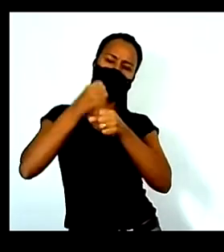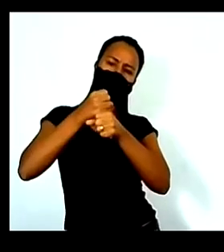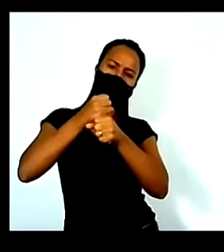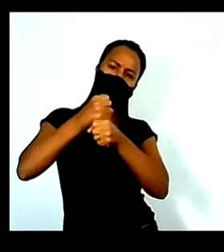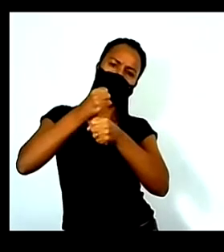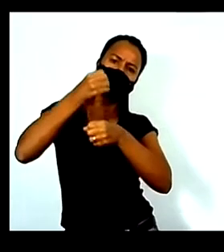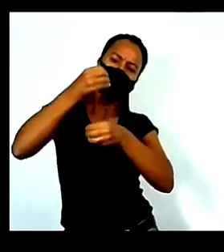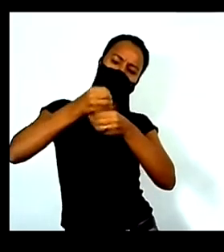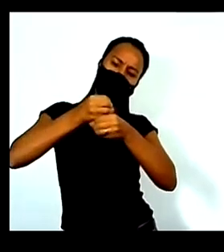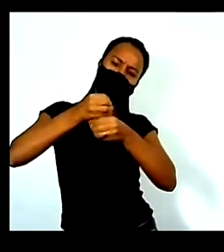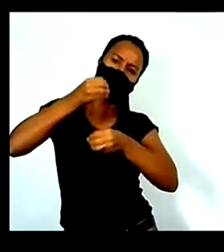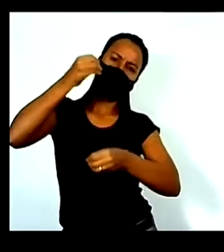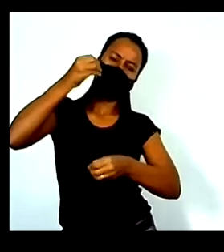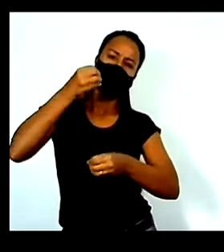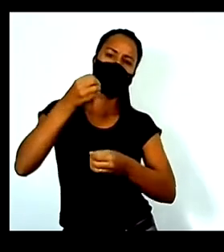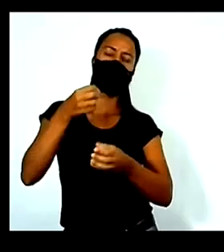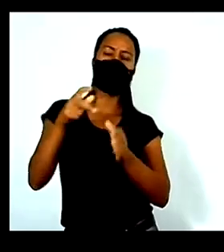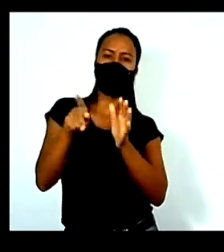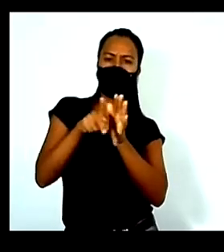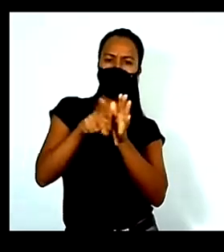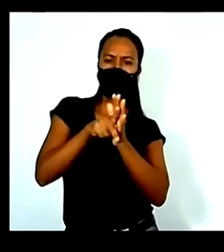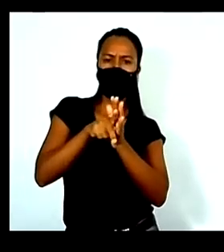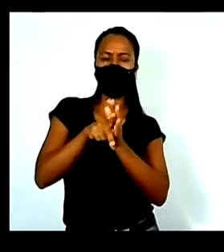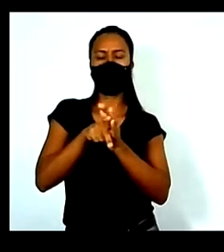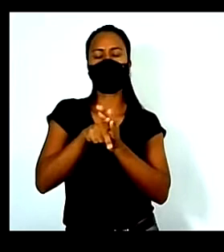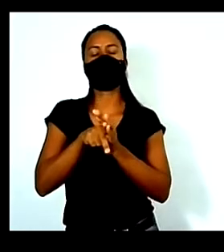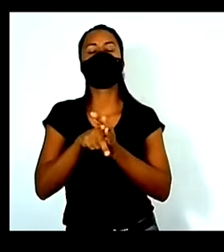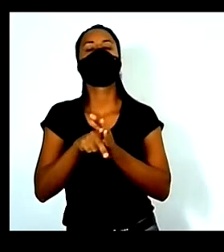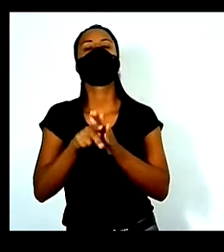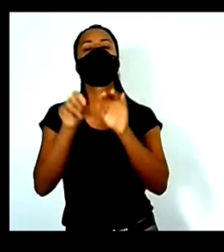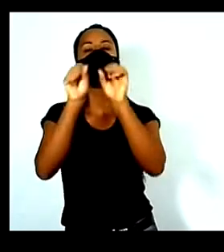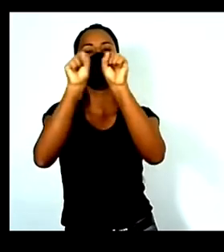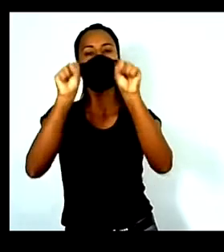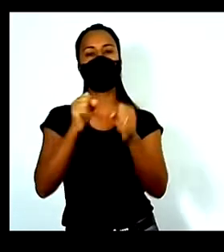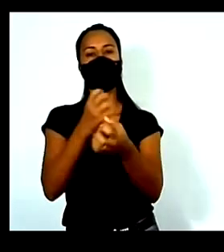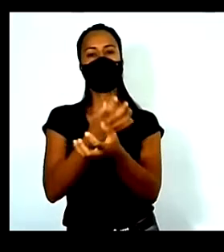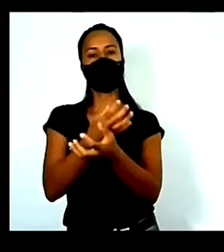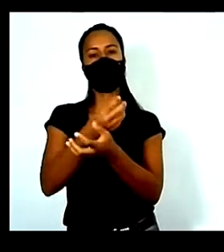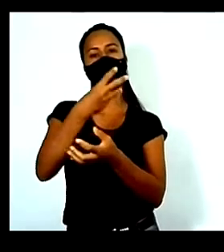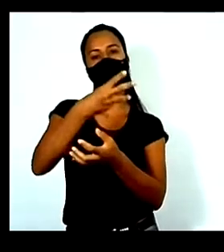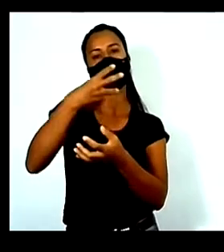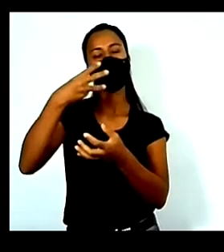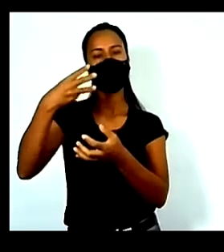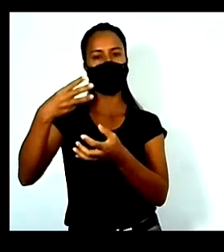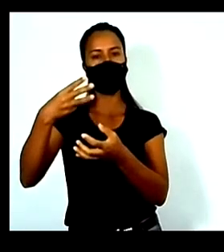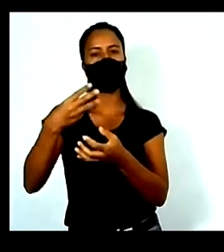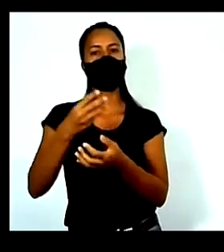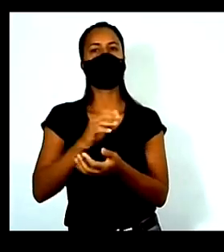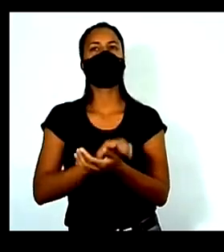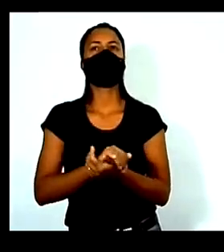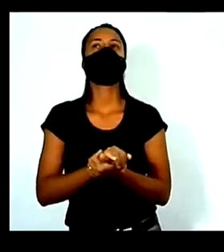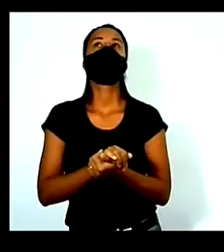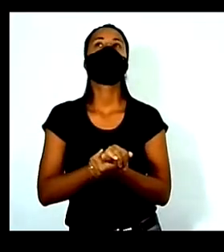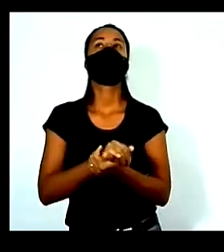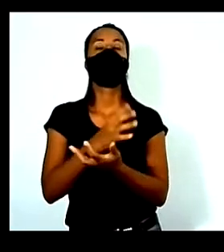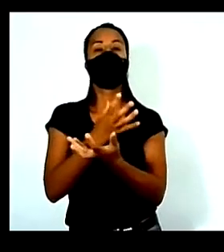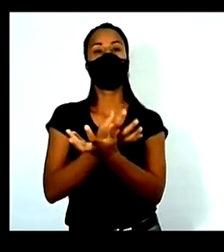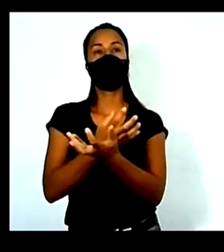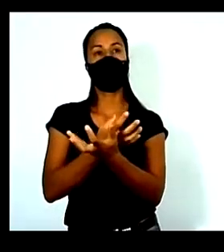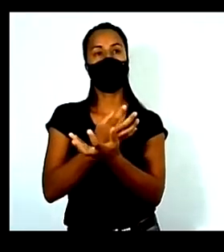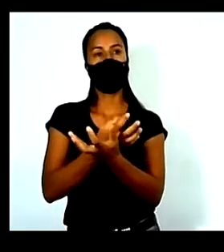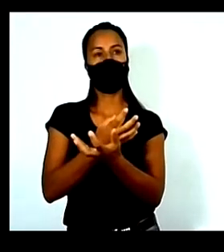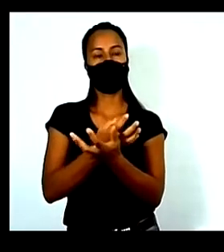ósseo, né, o esqueleto, e ela é constituída por 33 ossos chamados de vértebras. Lembrando que essas vértebras